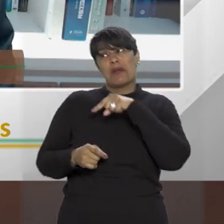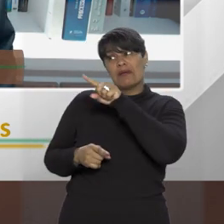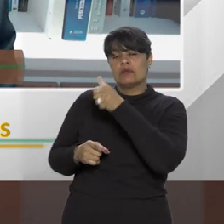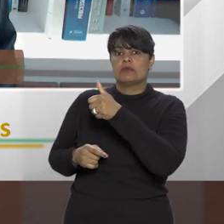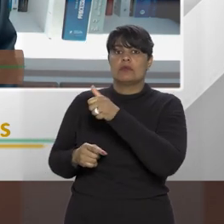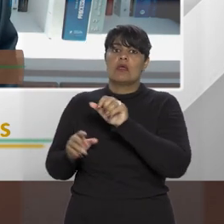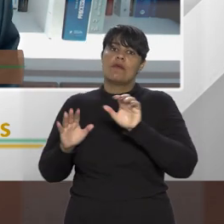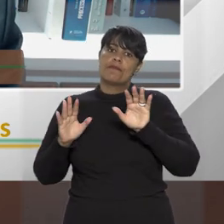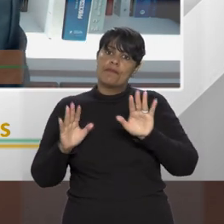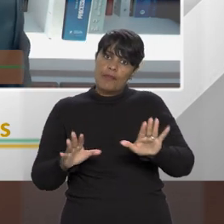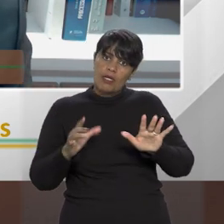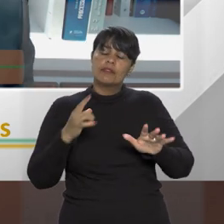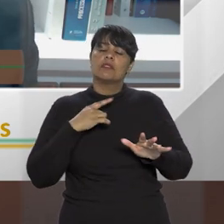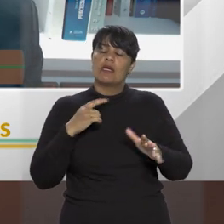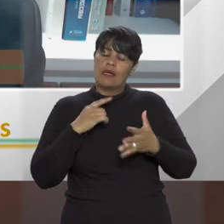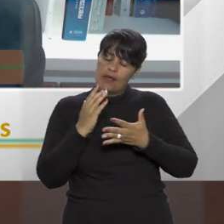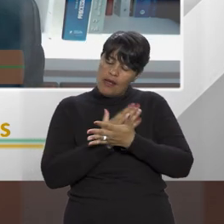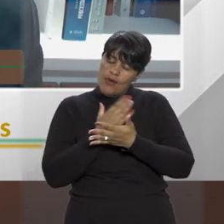delegatário pelo Brasil afora.